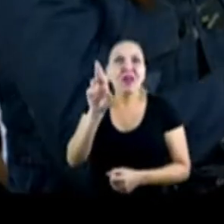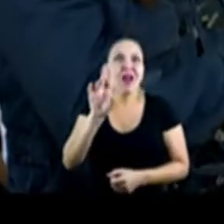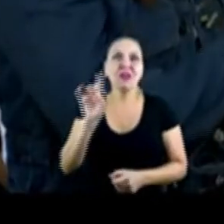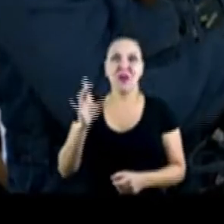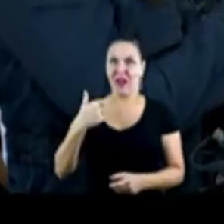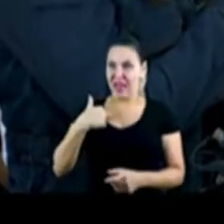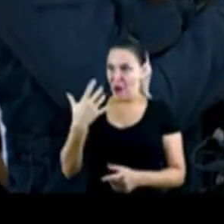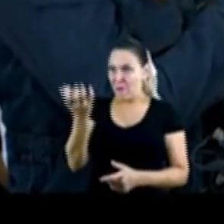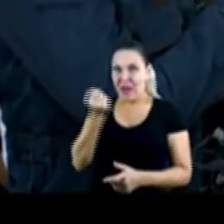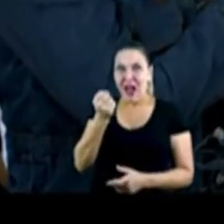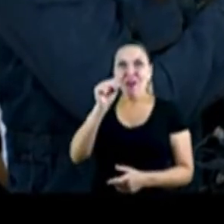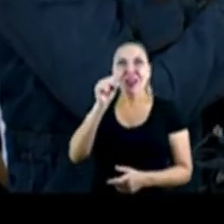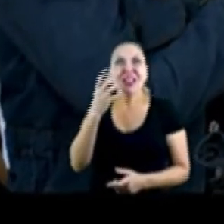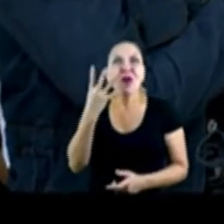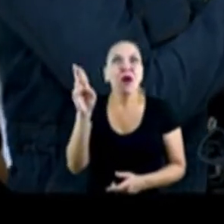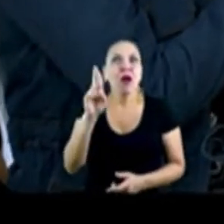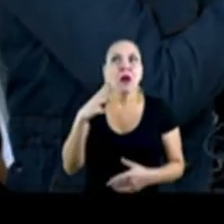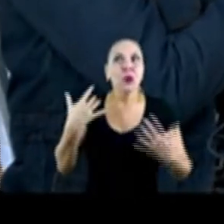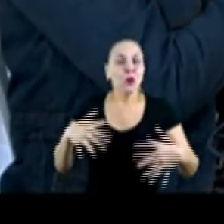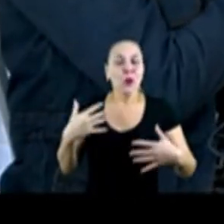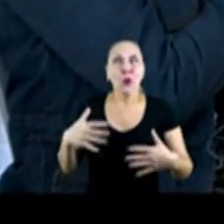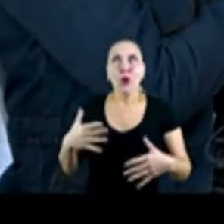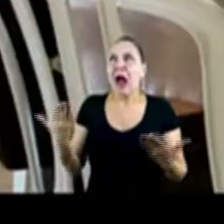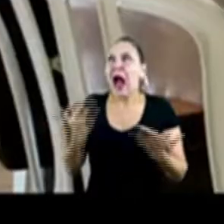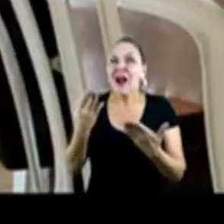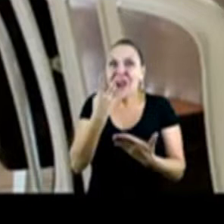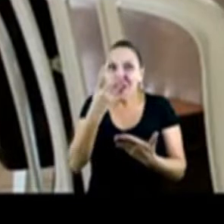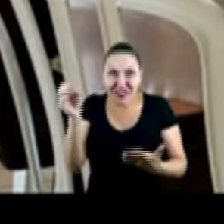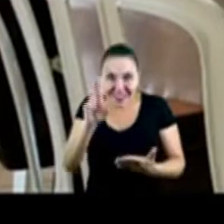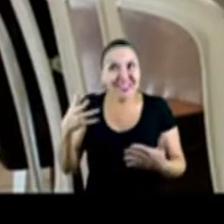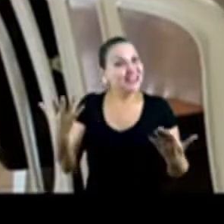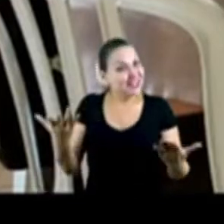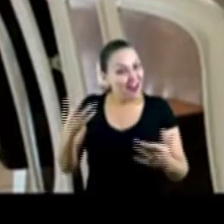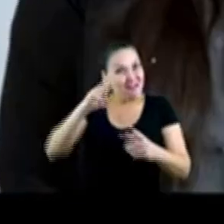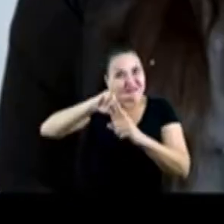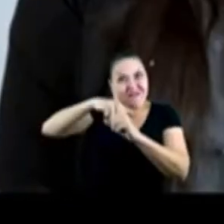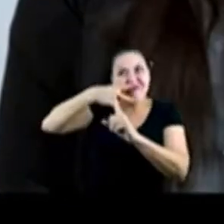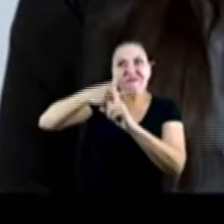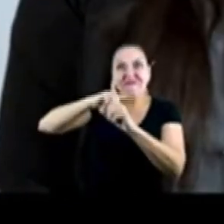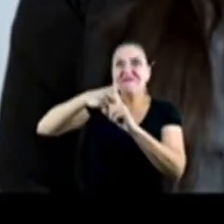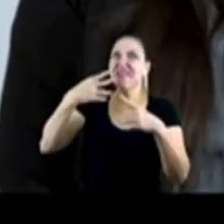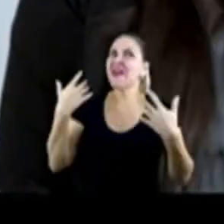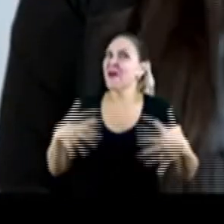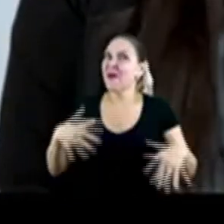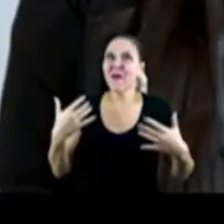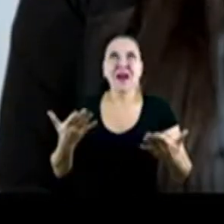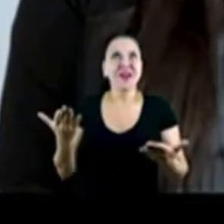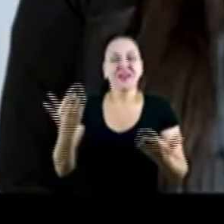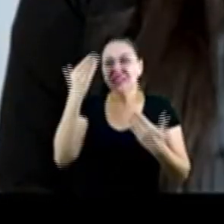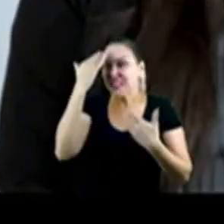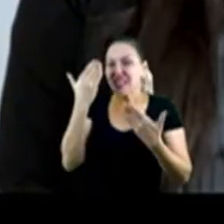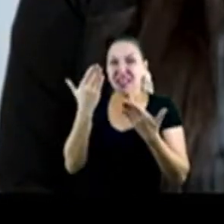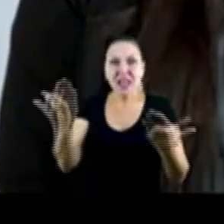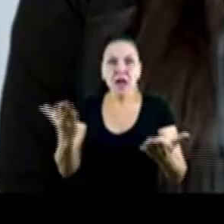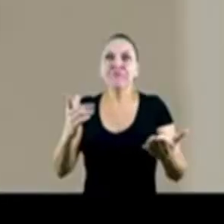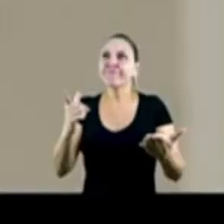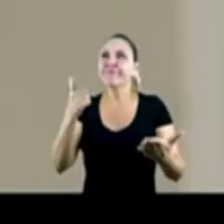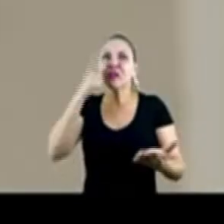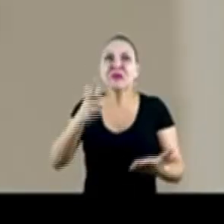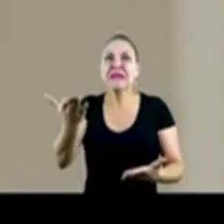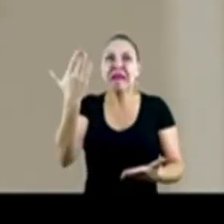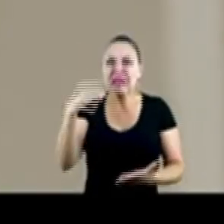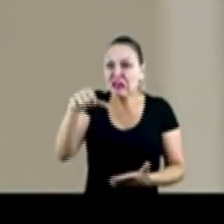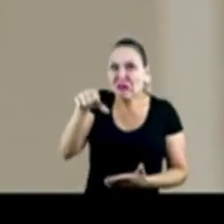mais três no domingo das 19:30 às 22:30 cada inserção tem duração máxima de